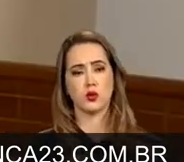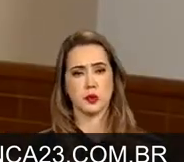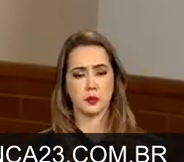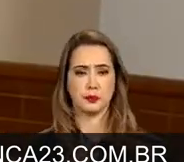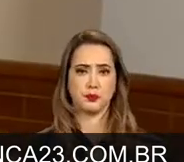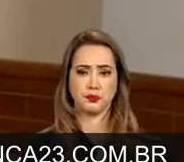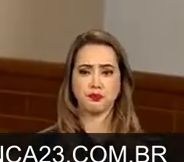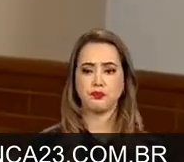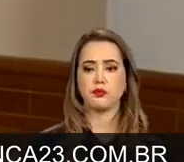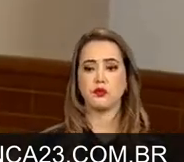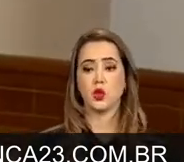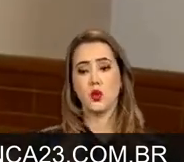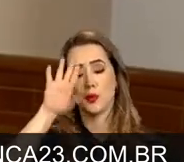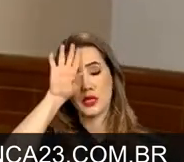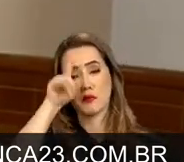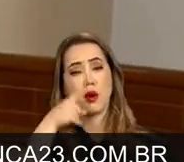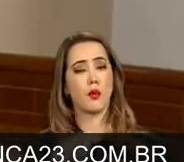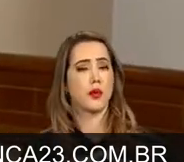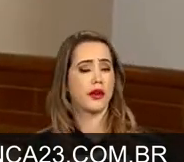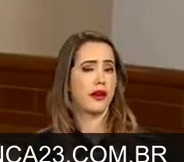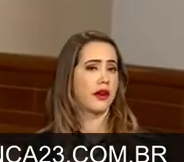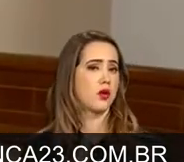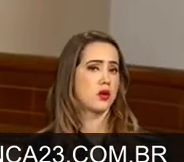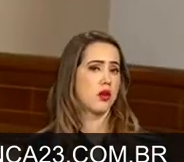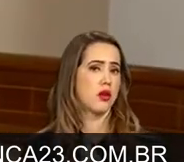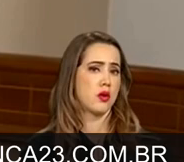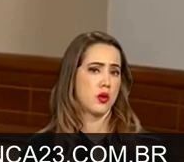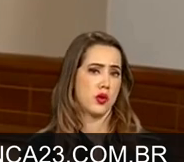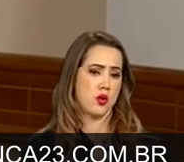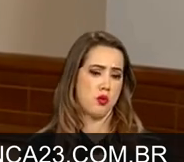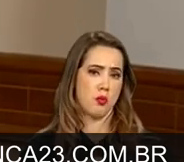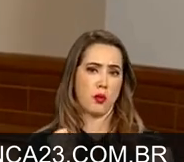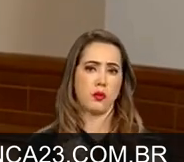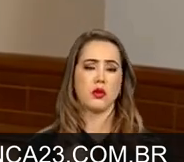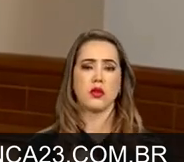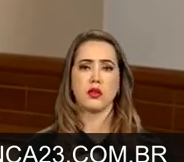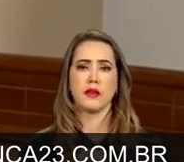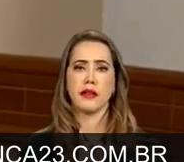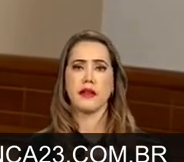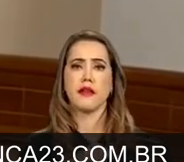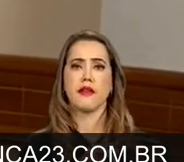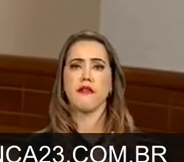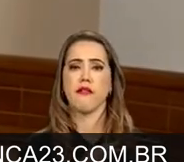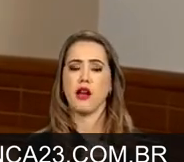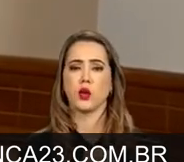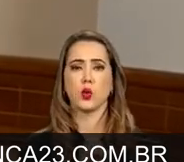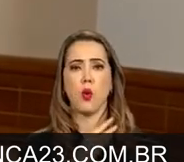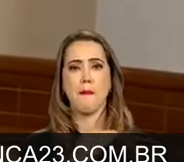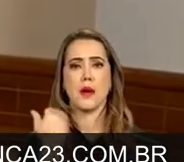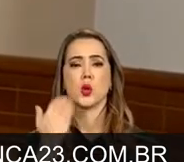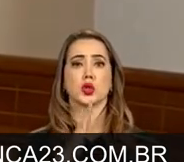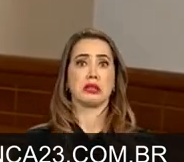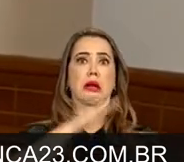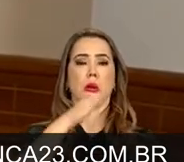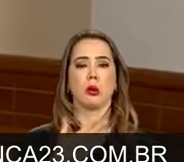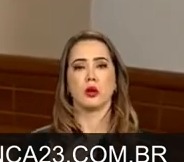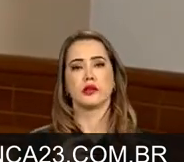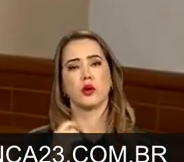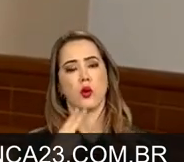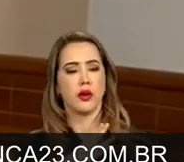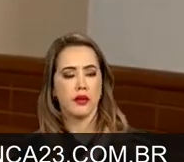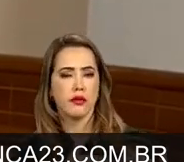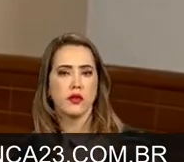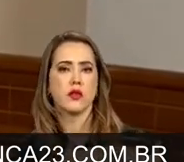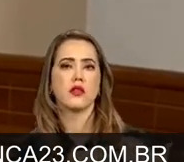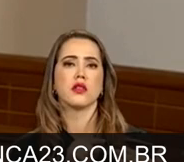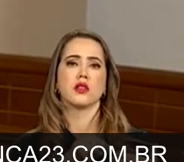dos principais fatores para o infarto agudo do miocárdio, a morte súbita, a evolução